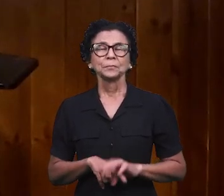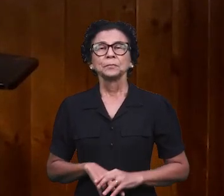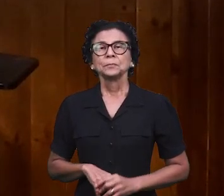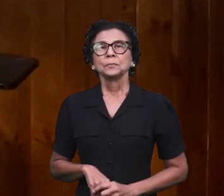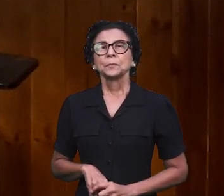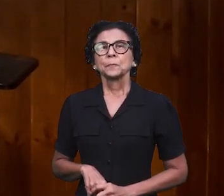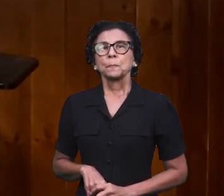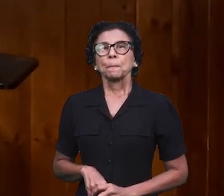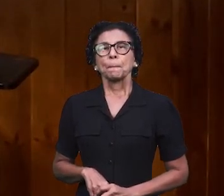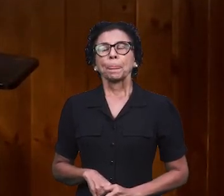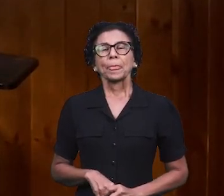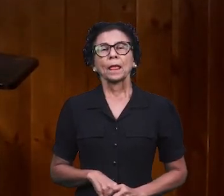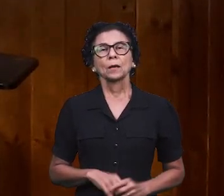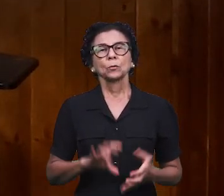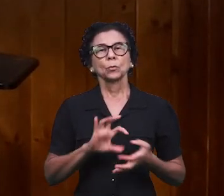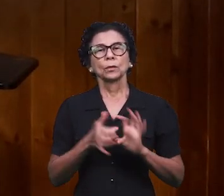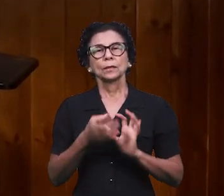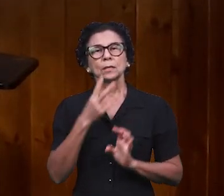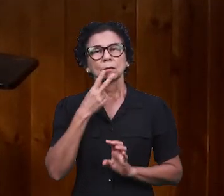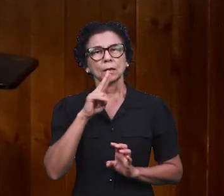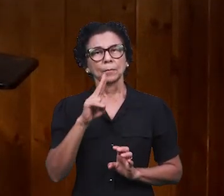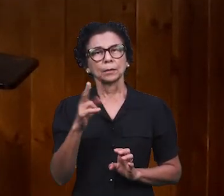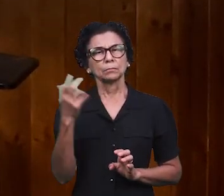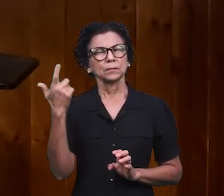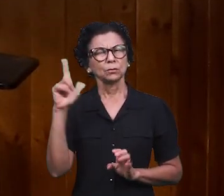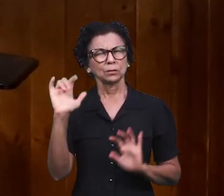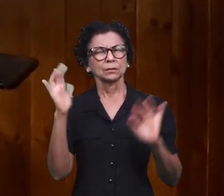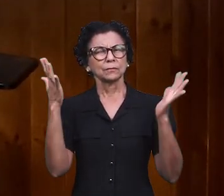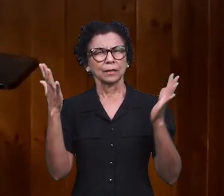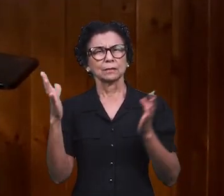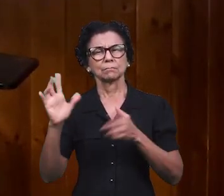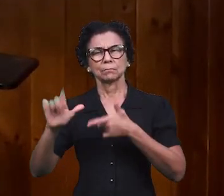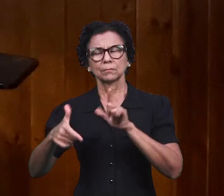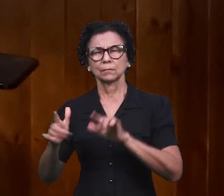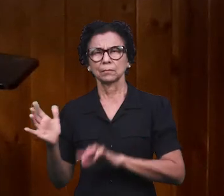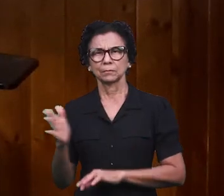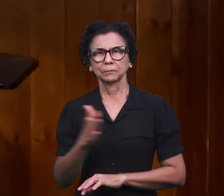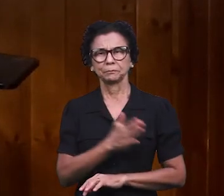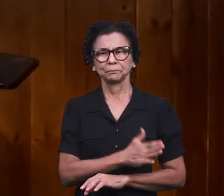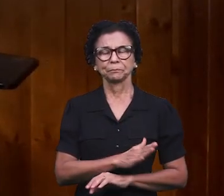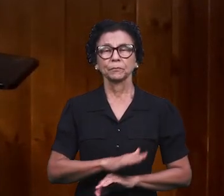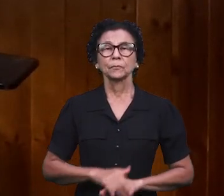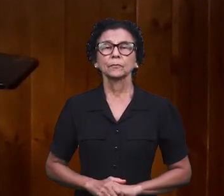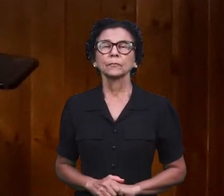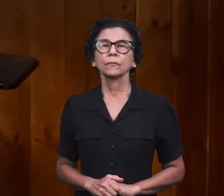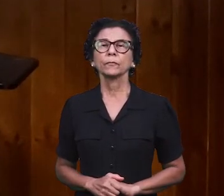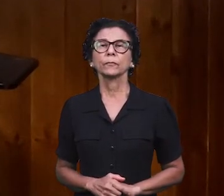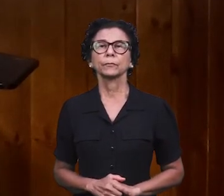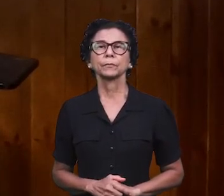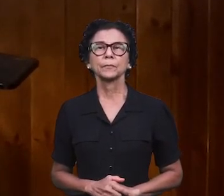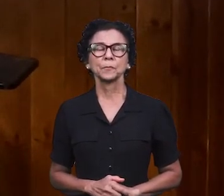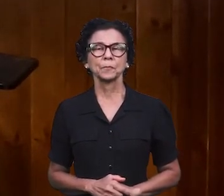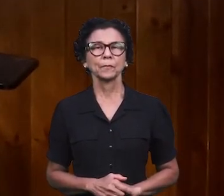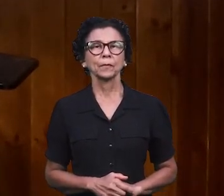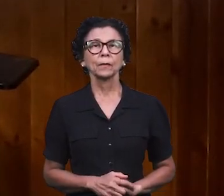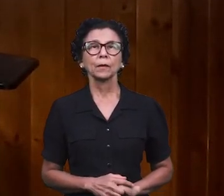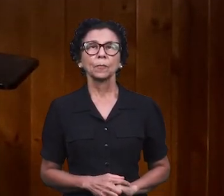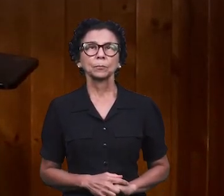em Israel, mas nós não vamos tratar desse assunto. Concluindo então, meus irmãos, esta primeira